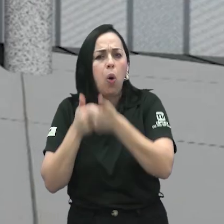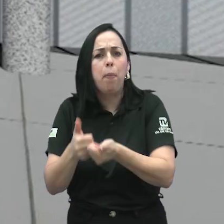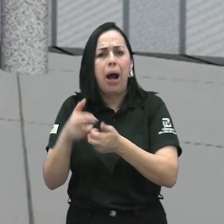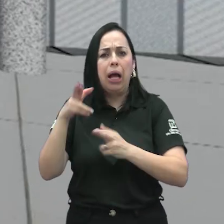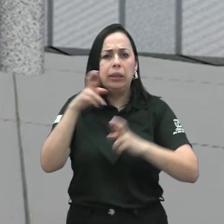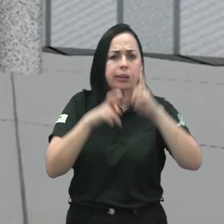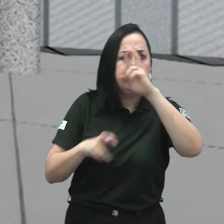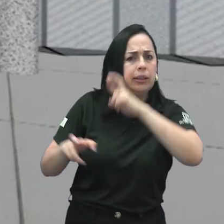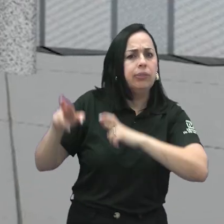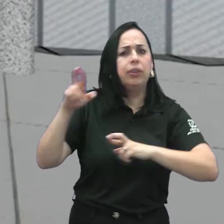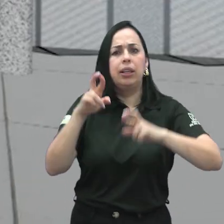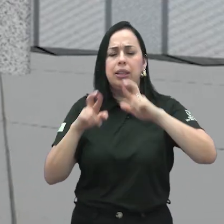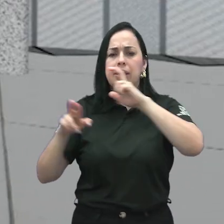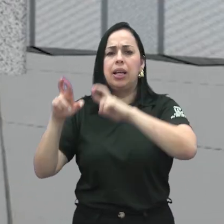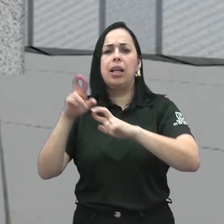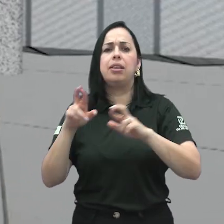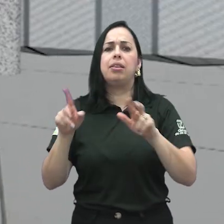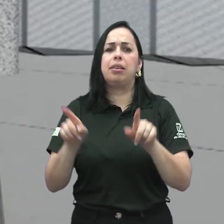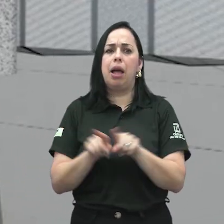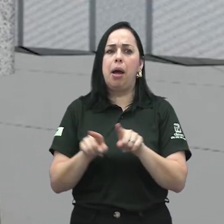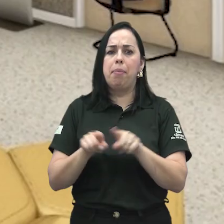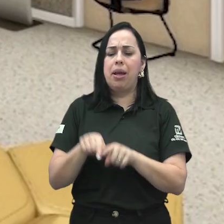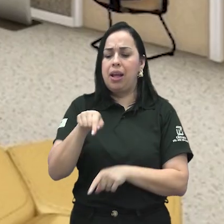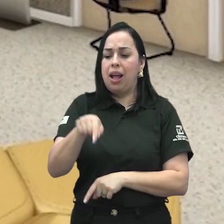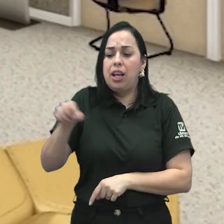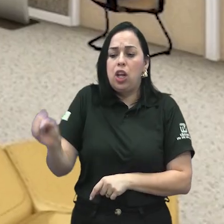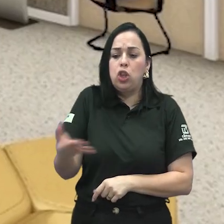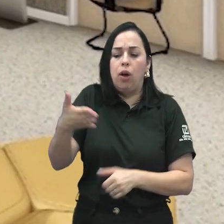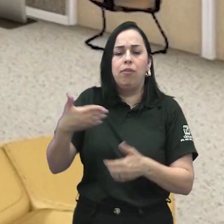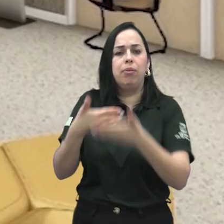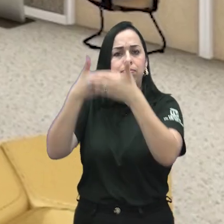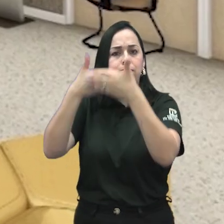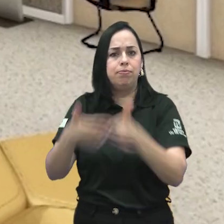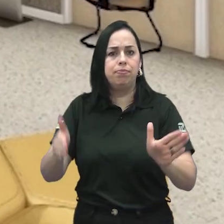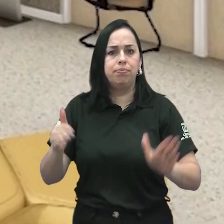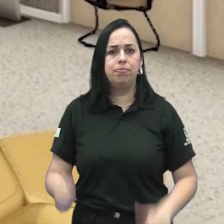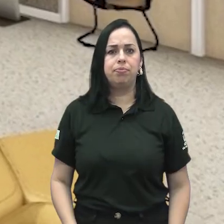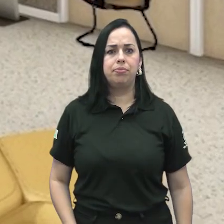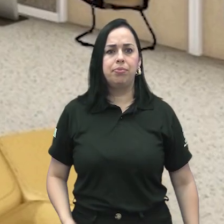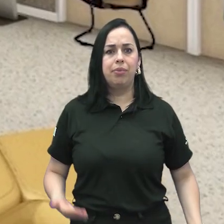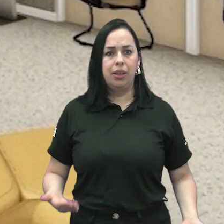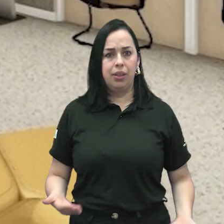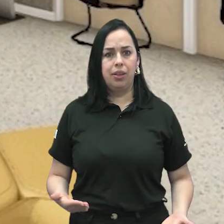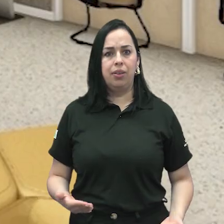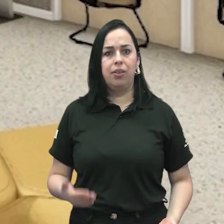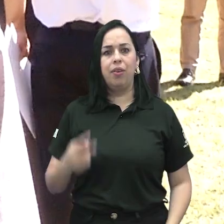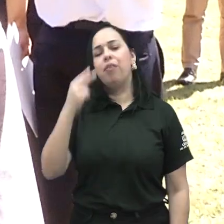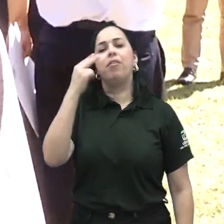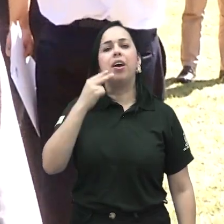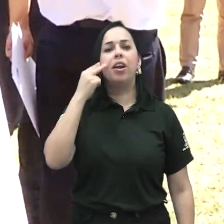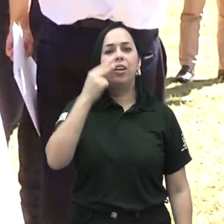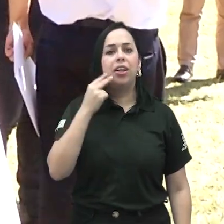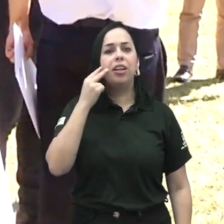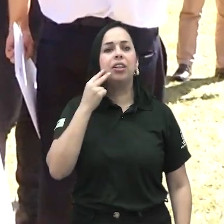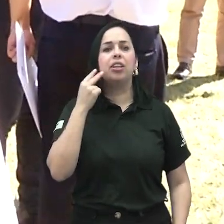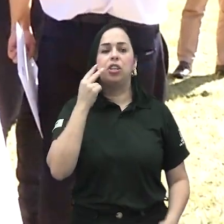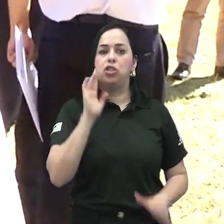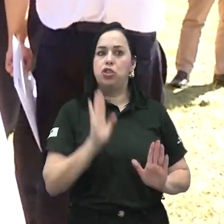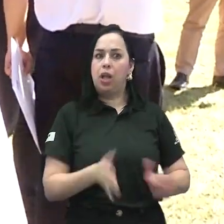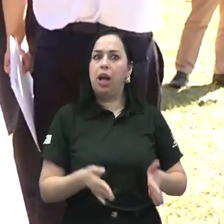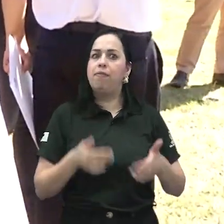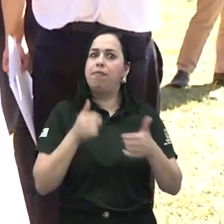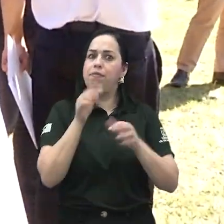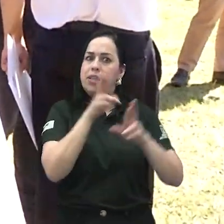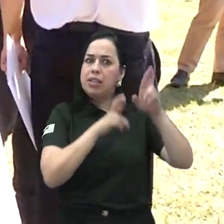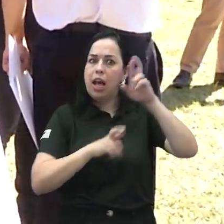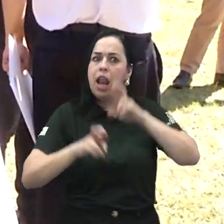devem acompanhar de perto a execução das obras e o funcionamento da nova unidade de saúde. Então, o vereador já